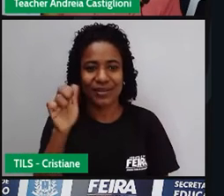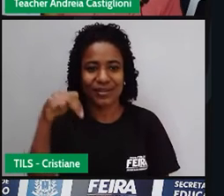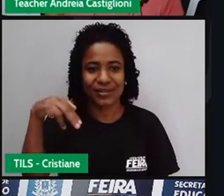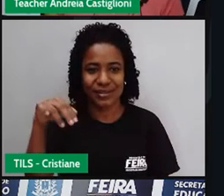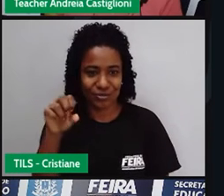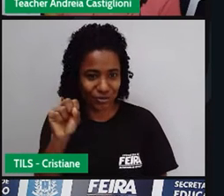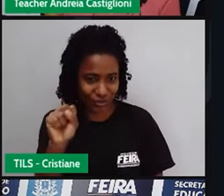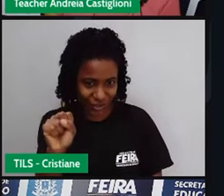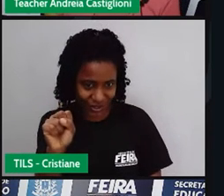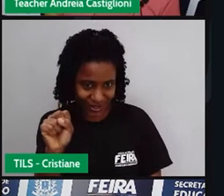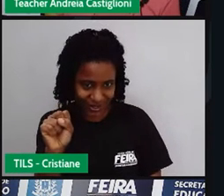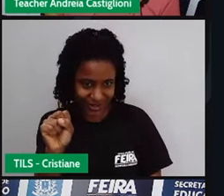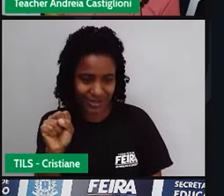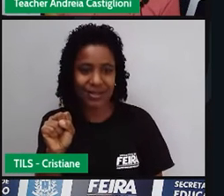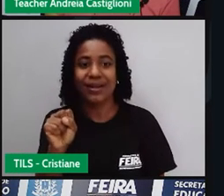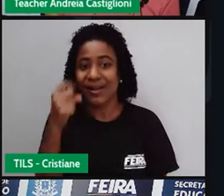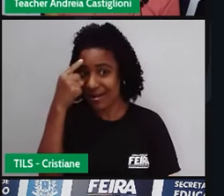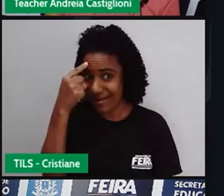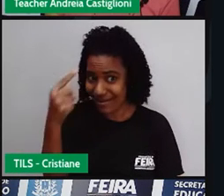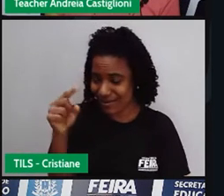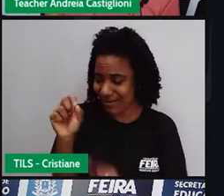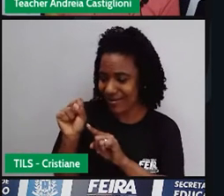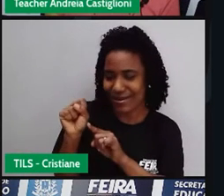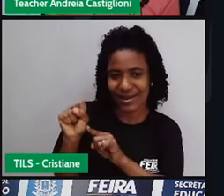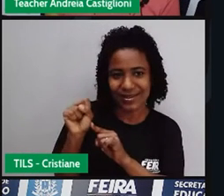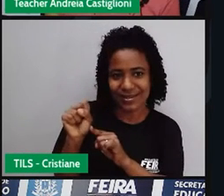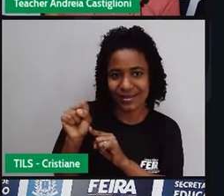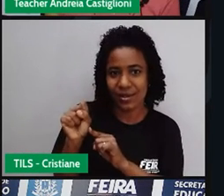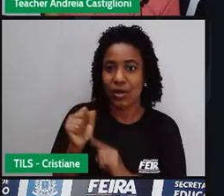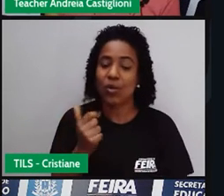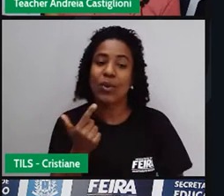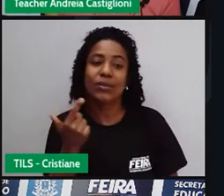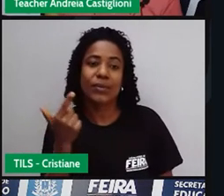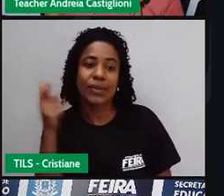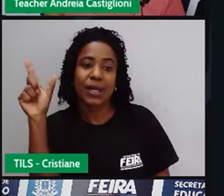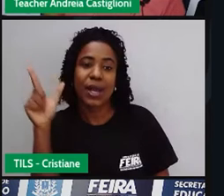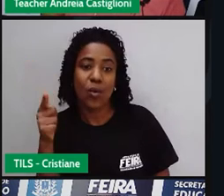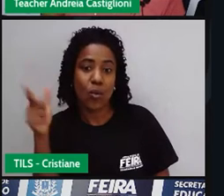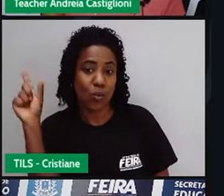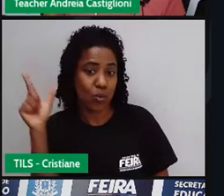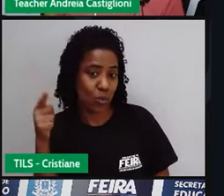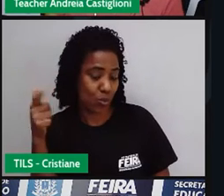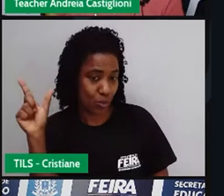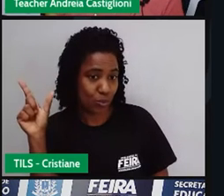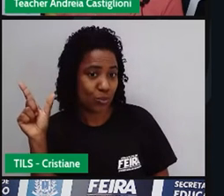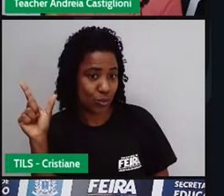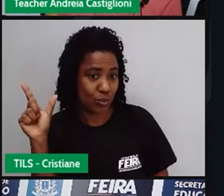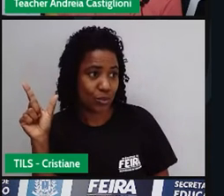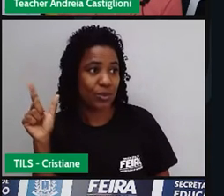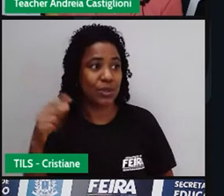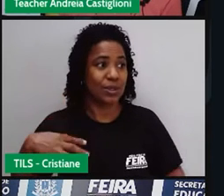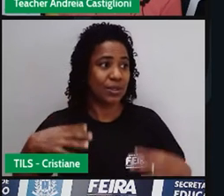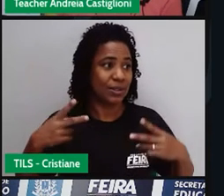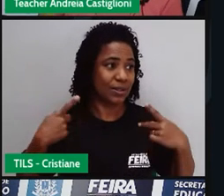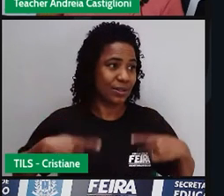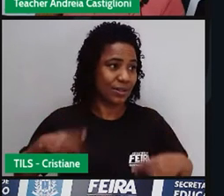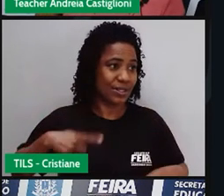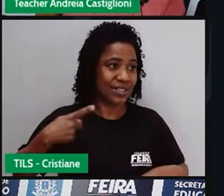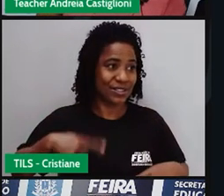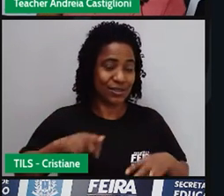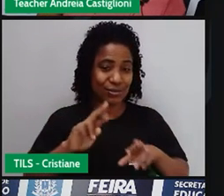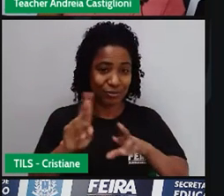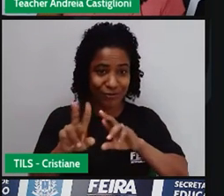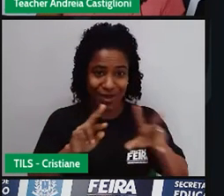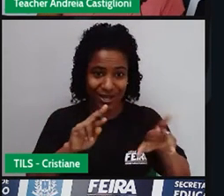outro tipo de tecido a gente chama de Penha Penha Mas como é o tecido Edinho